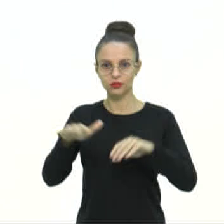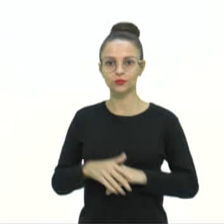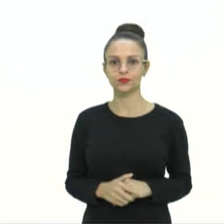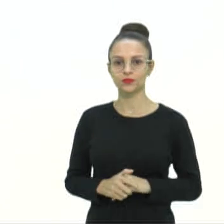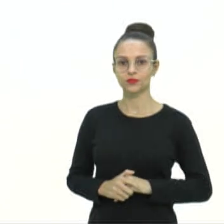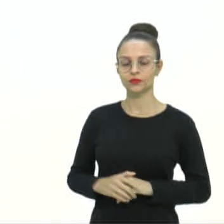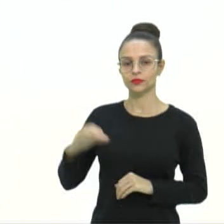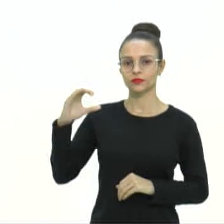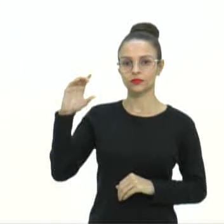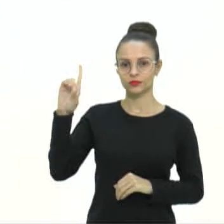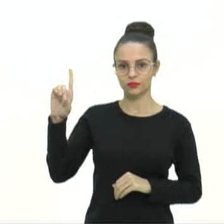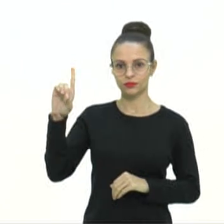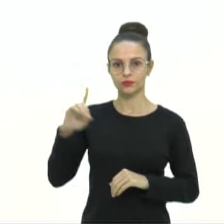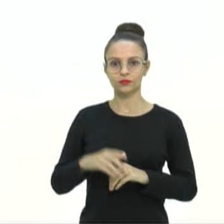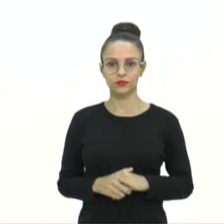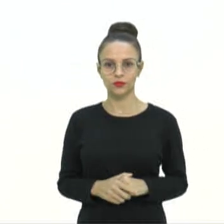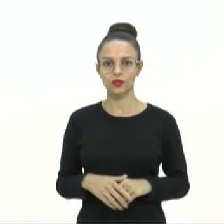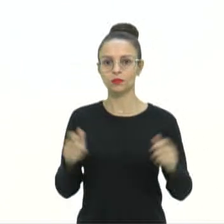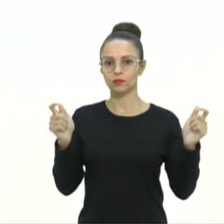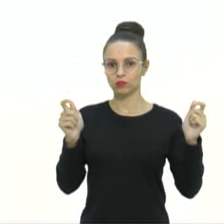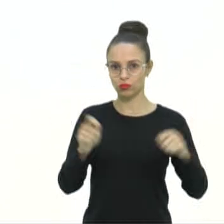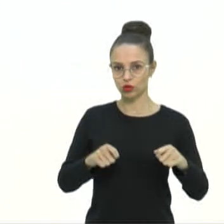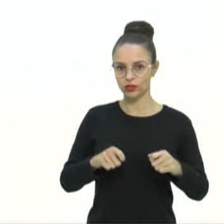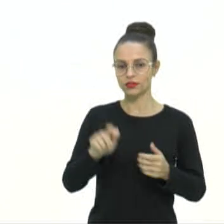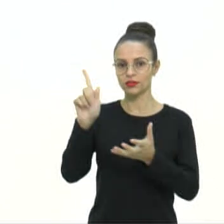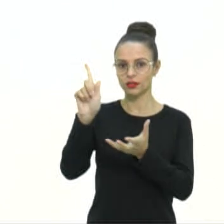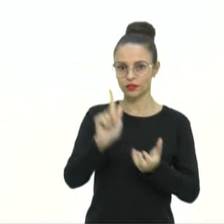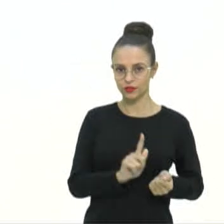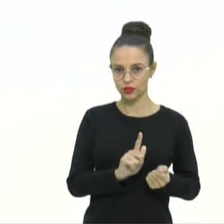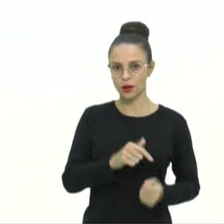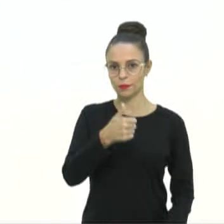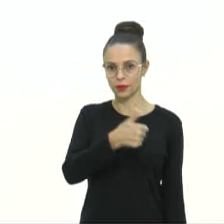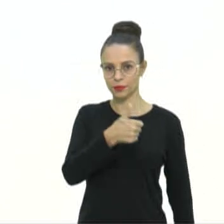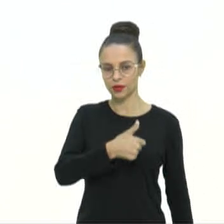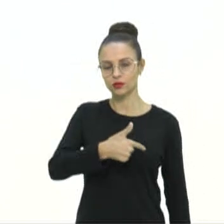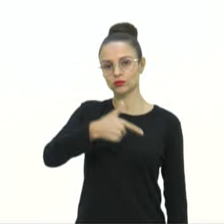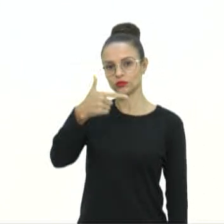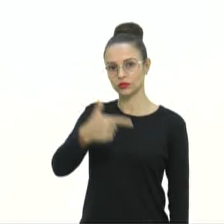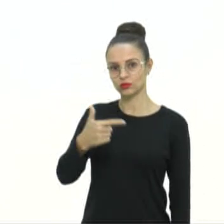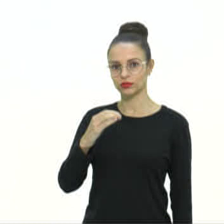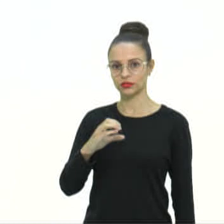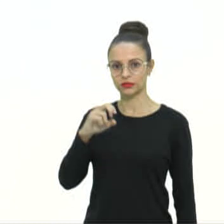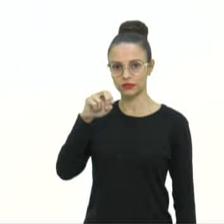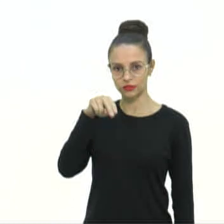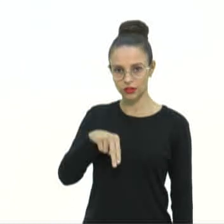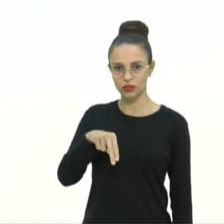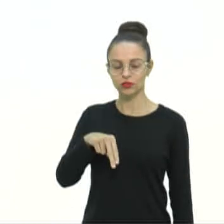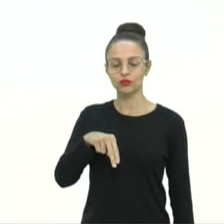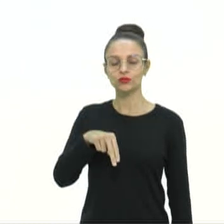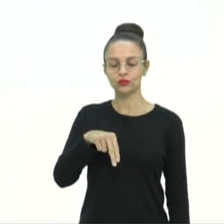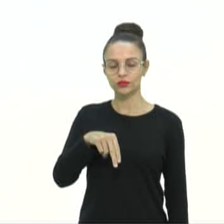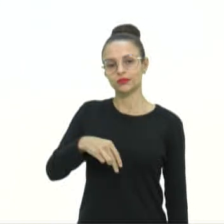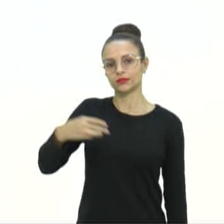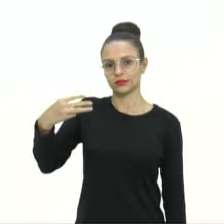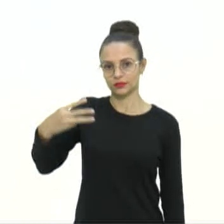dissipação. Item D, potencial gravitacional na primeira lacuna, cinética na segunda lacuna